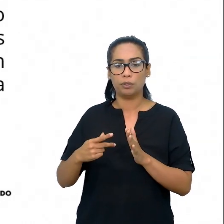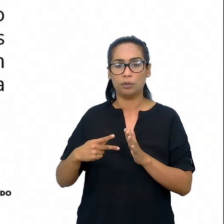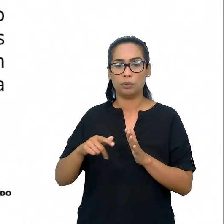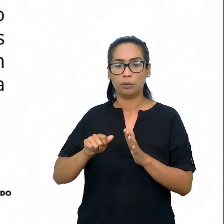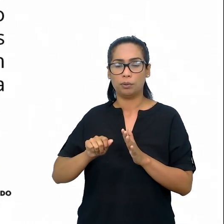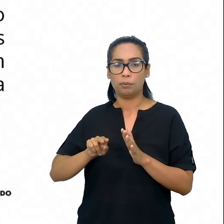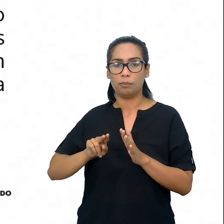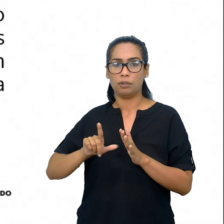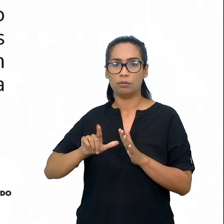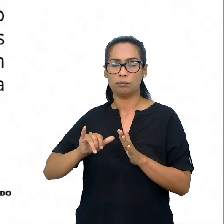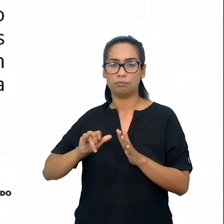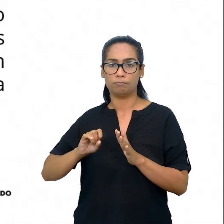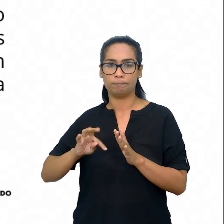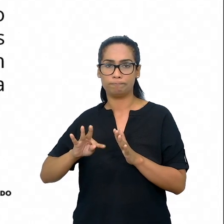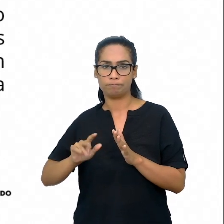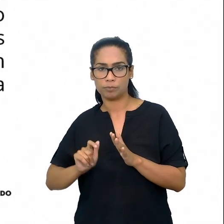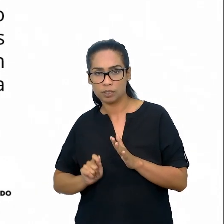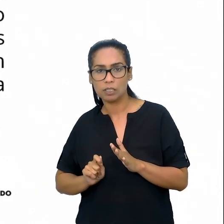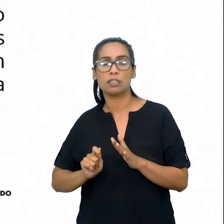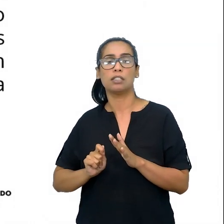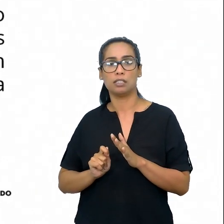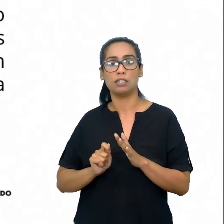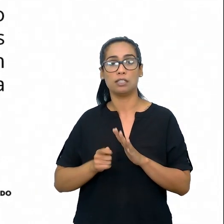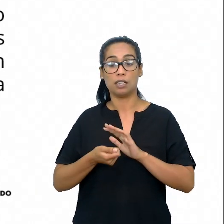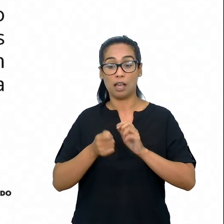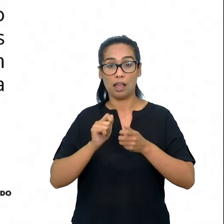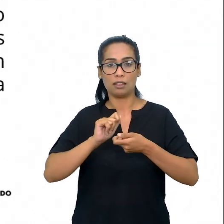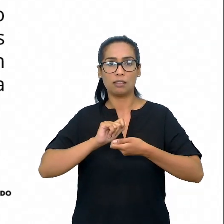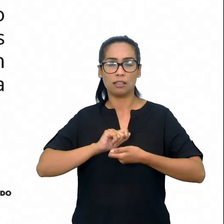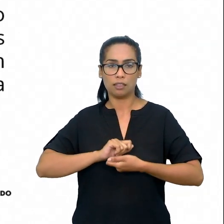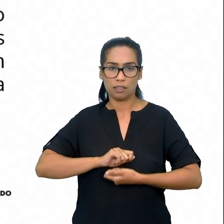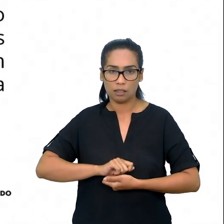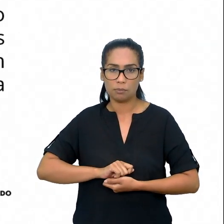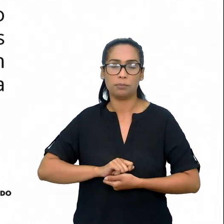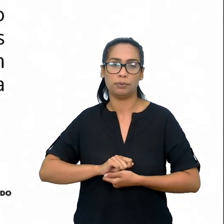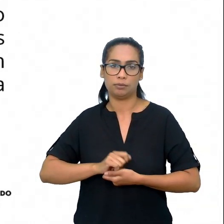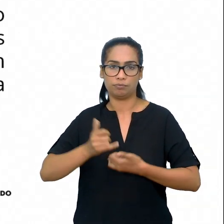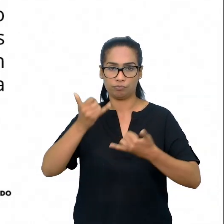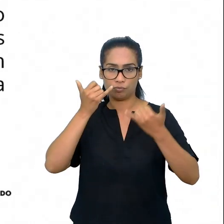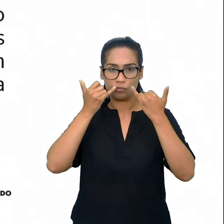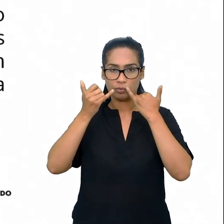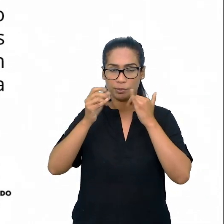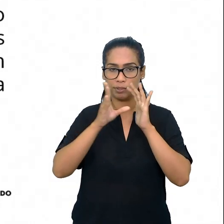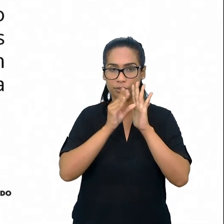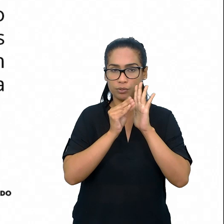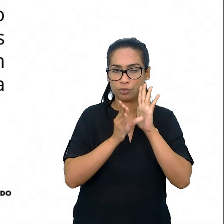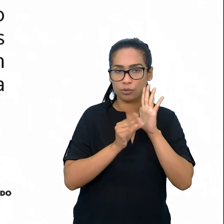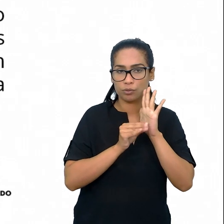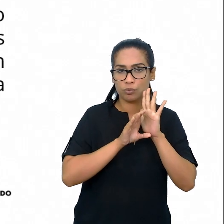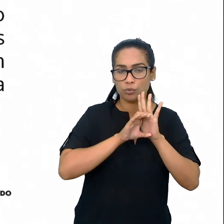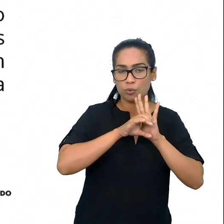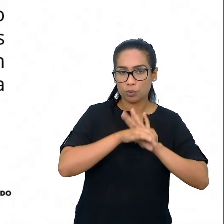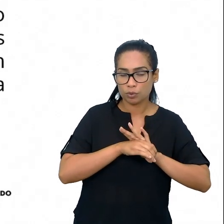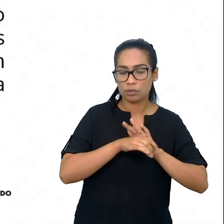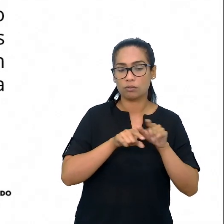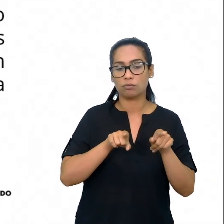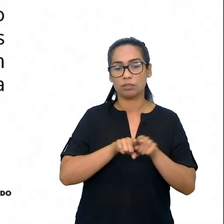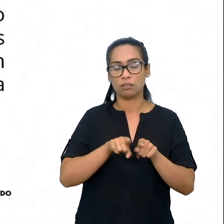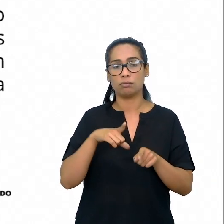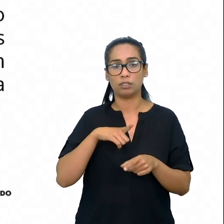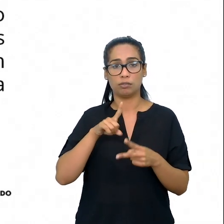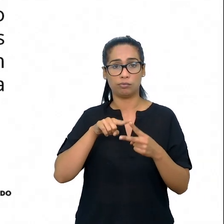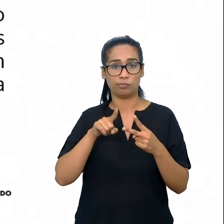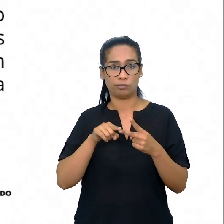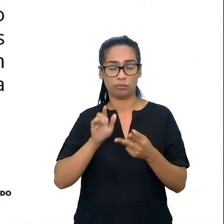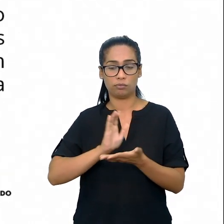mas vamos conversar um pouquinho mais sobre isso. É legal que a gente tenha como foco que a gente tem 2 currículos, né? Aqui